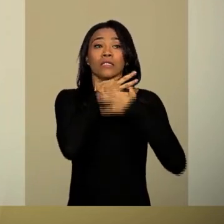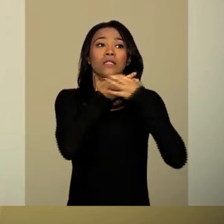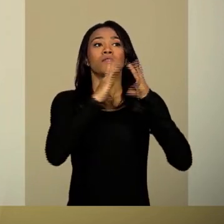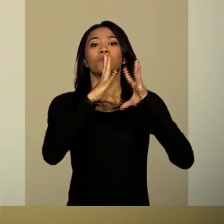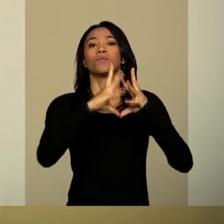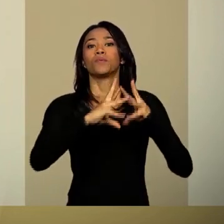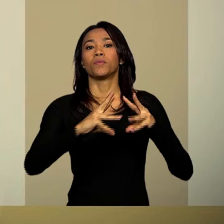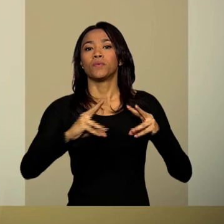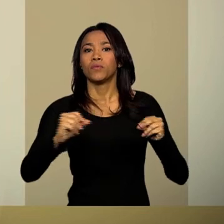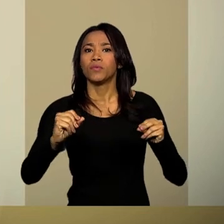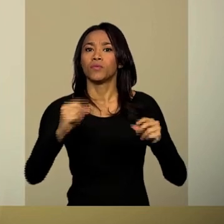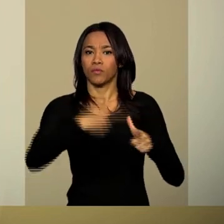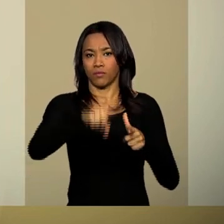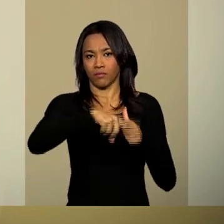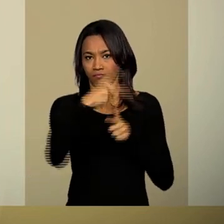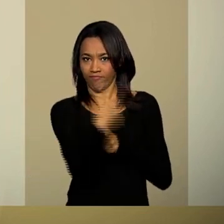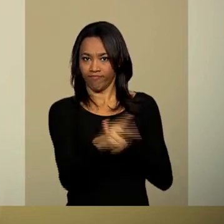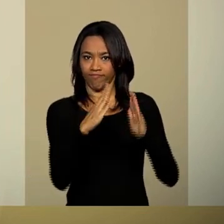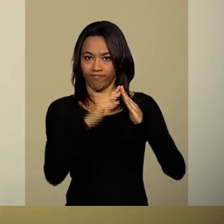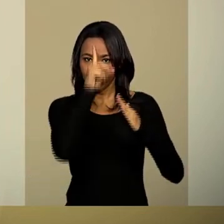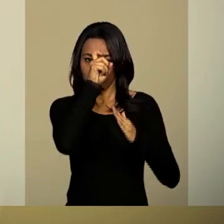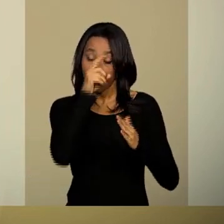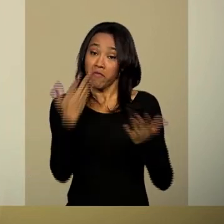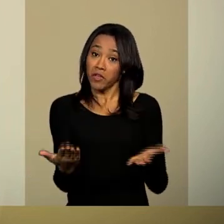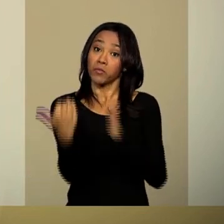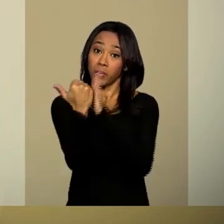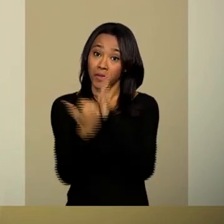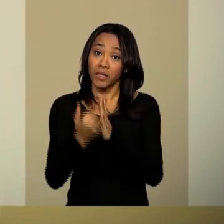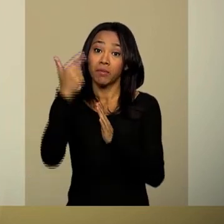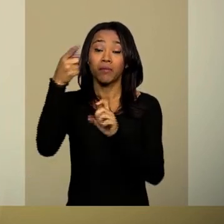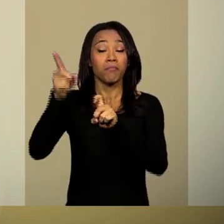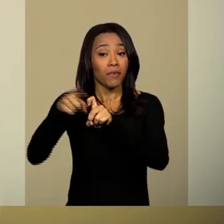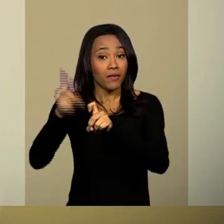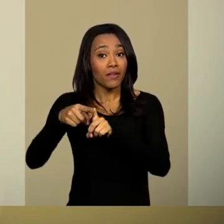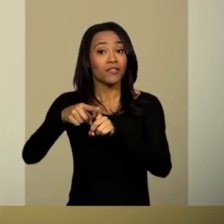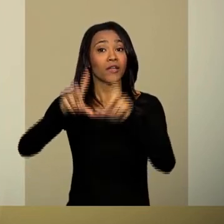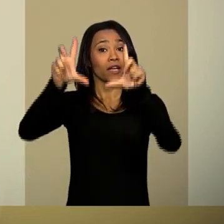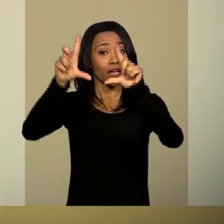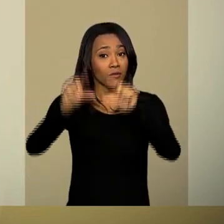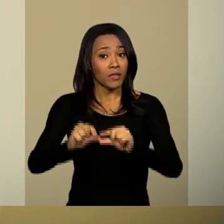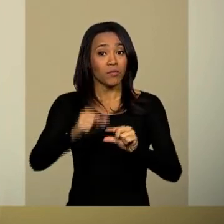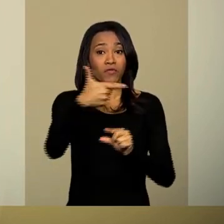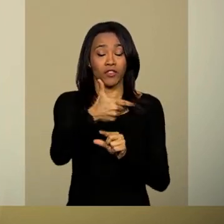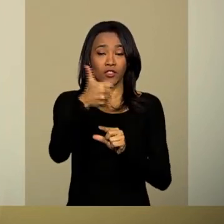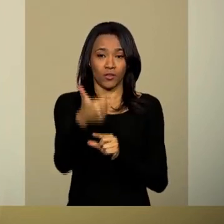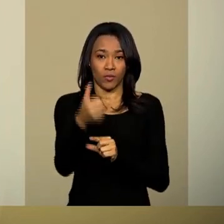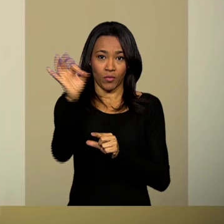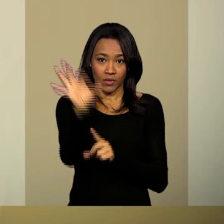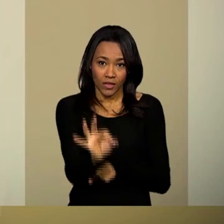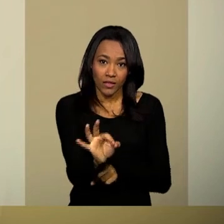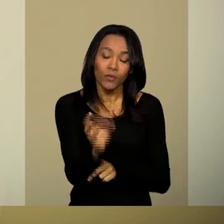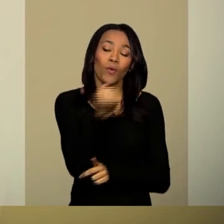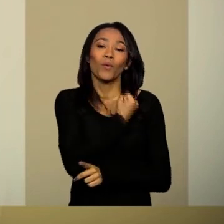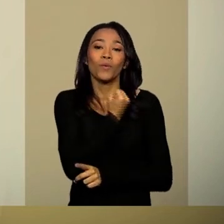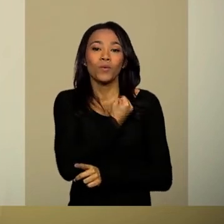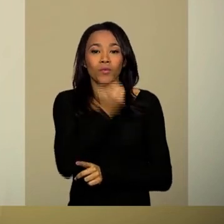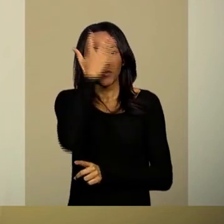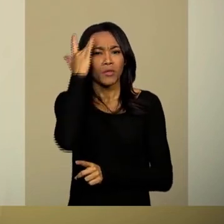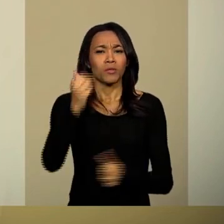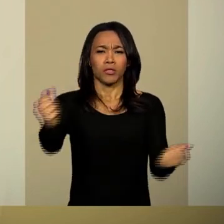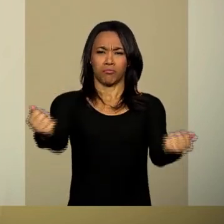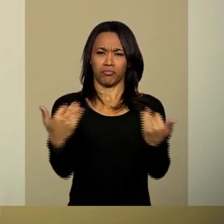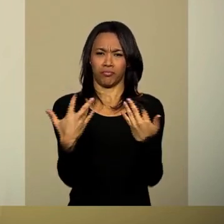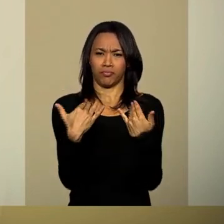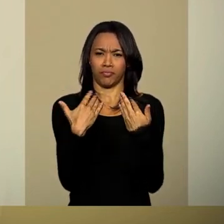de urgência veja Luciano que com mais médicos conseguimos reduzir em 21% o número de encaminhamentos